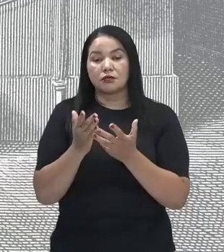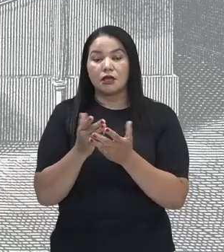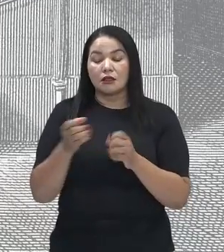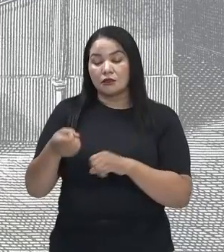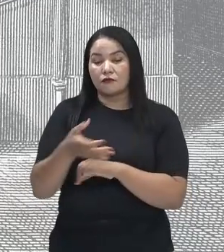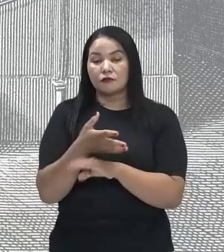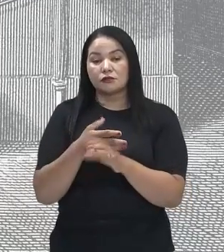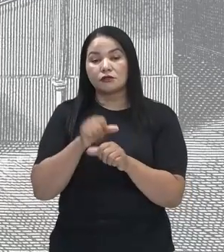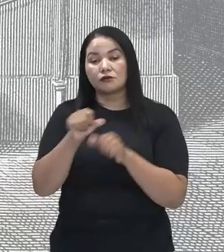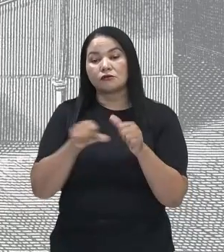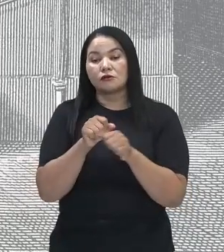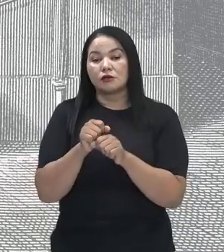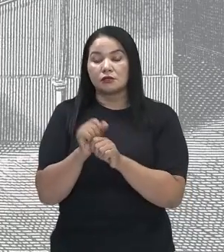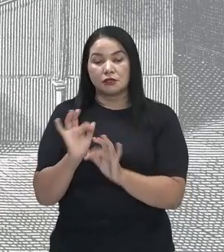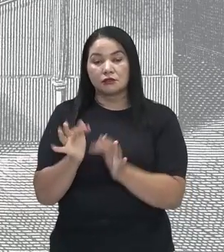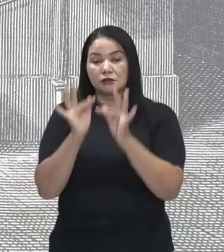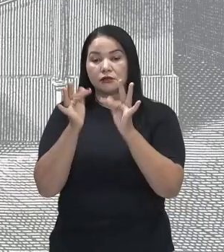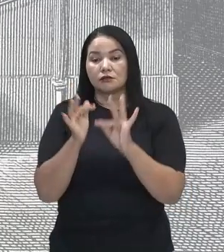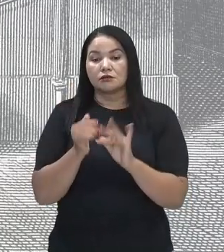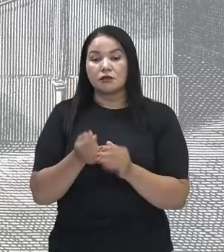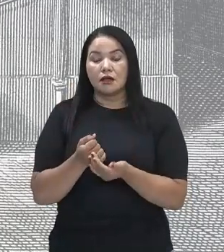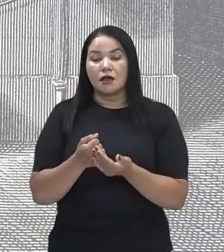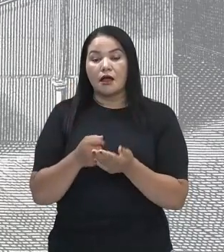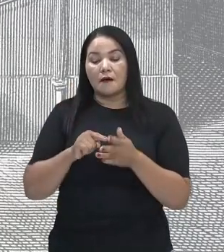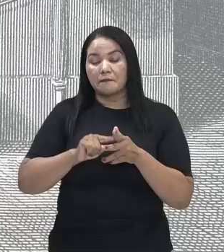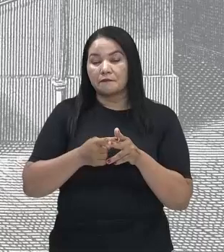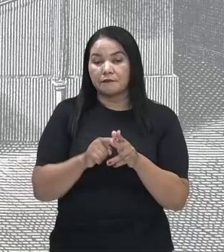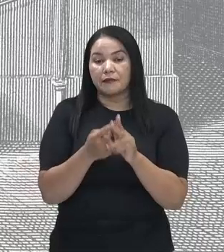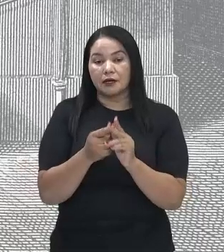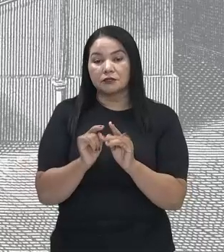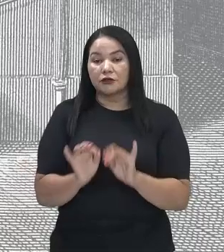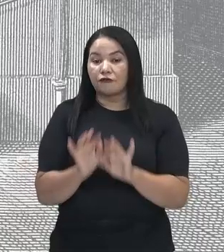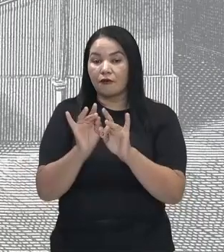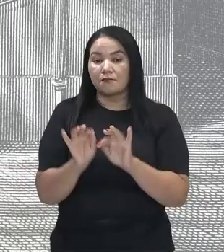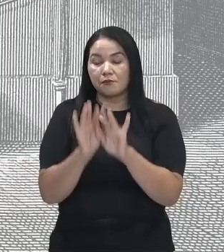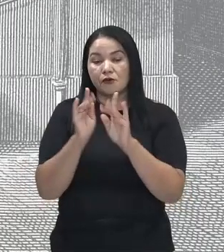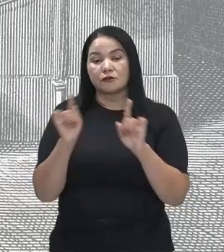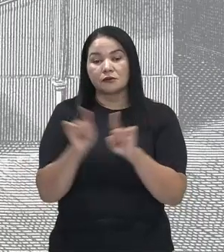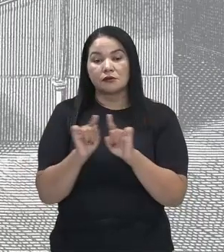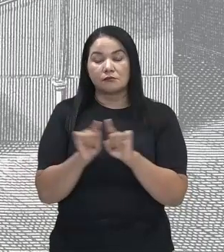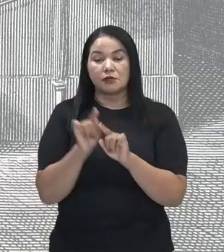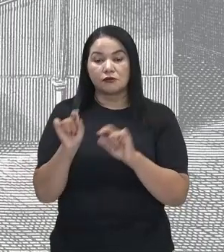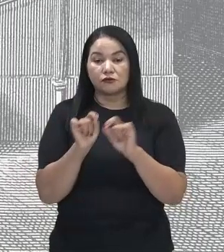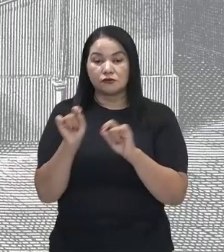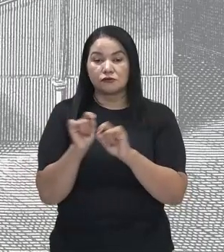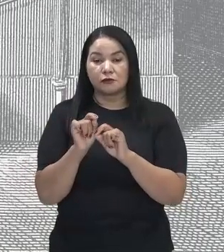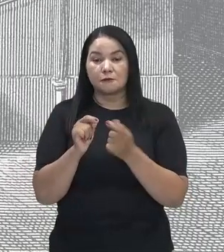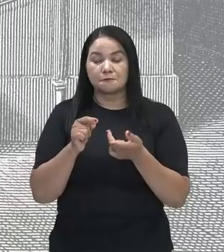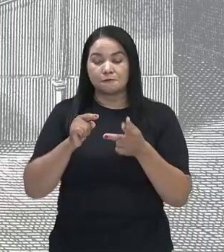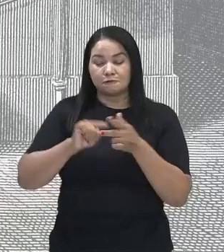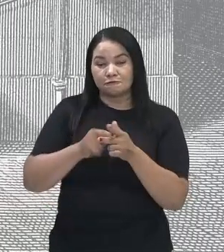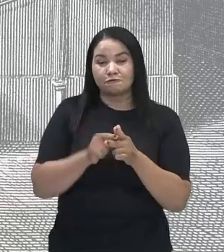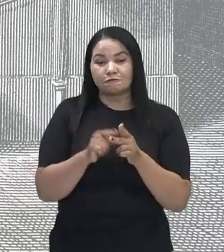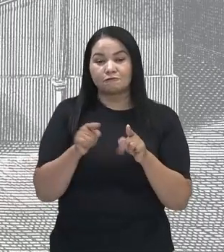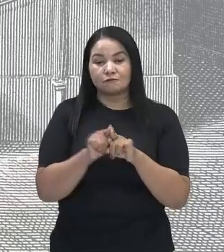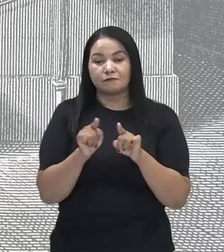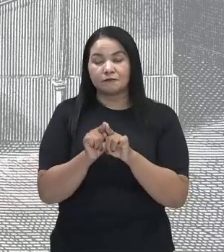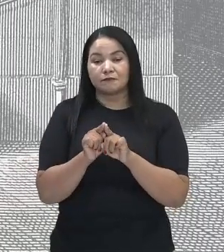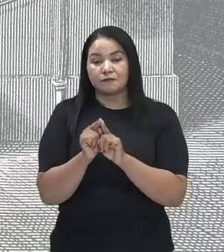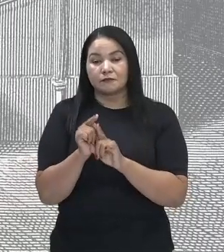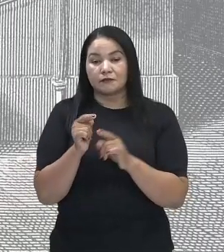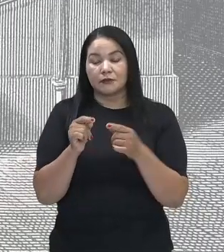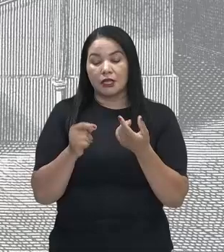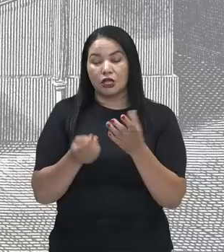tecnológicas como a máquina a vapor e a mecanização da produção têxtil. Então, a introdução